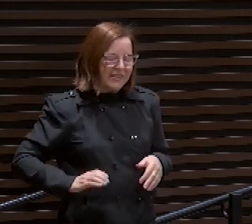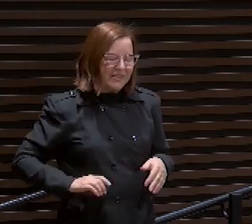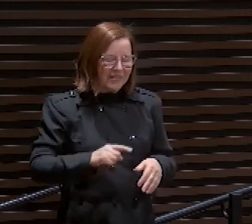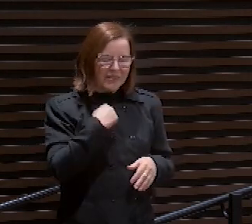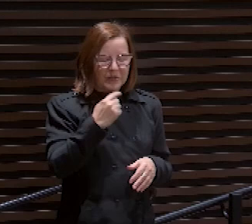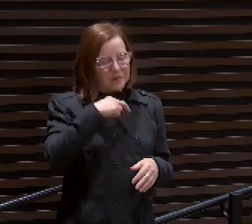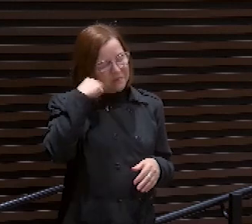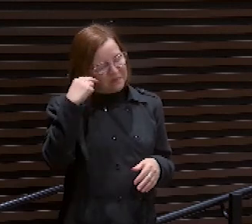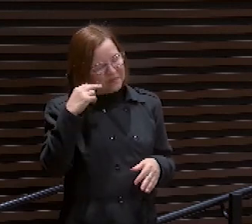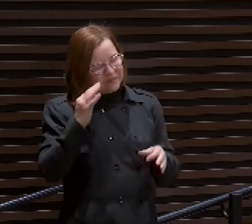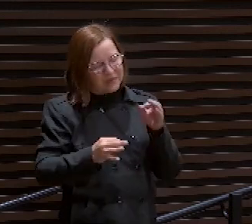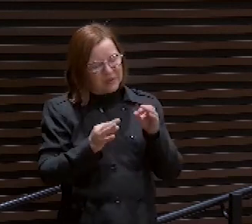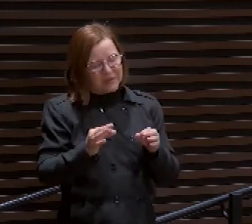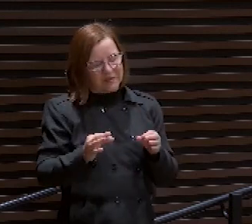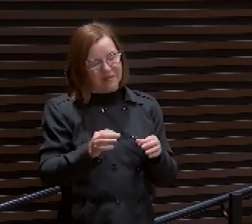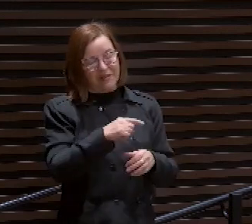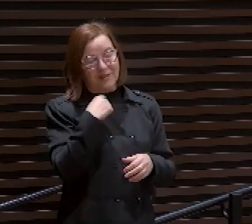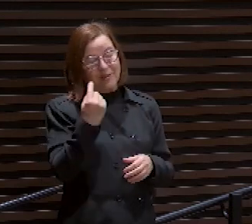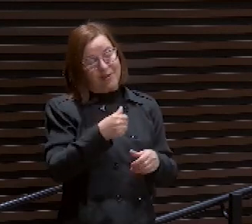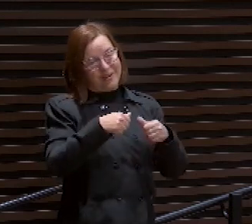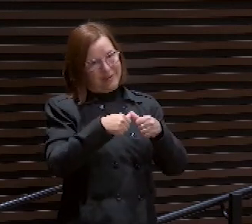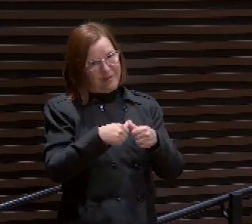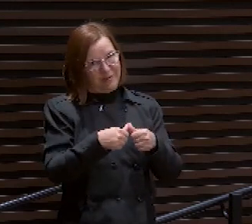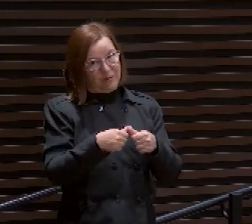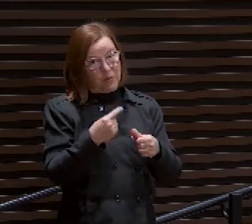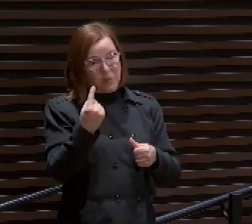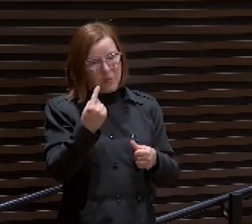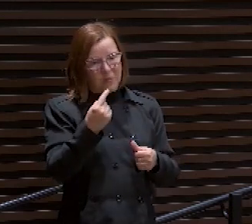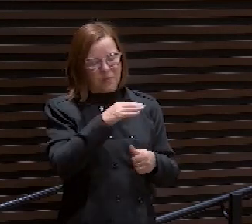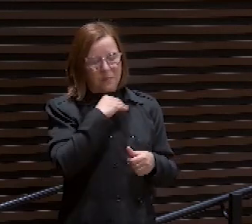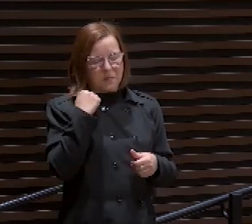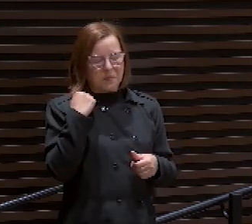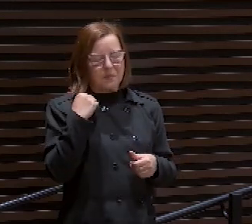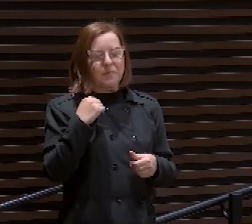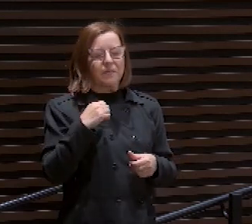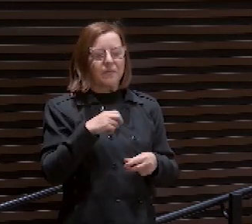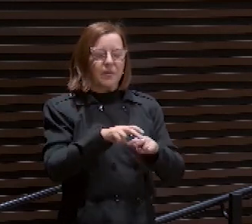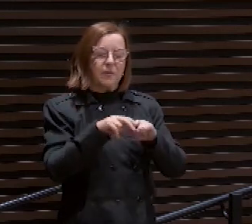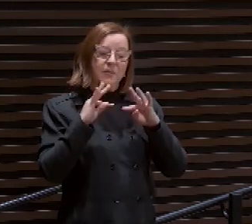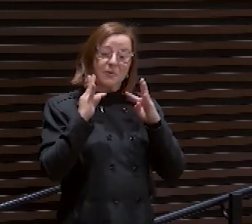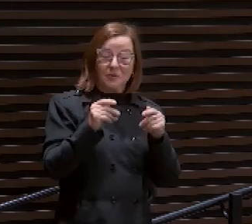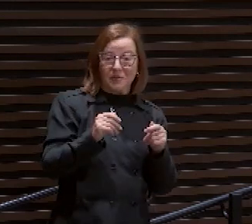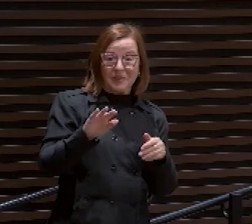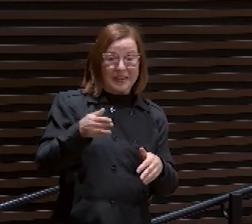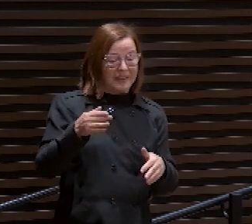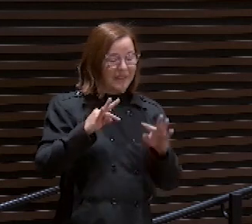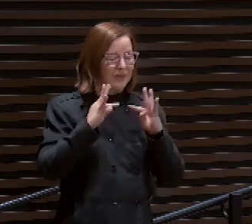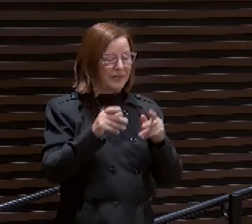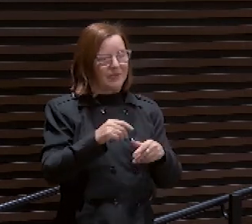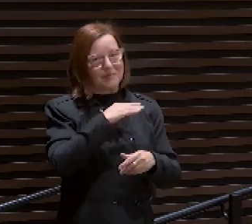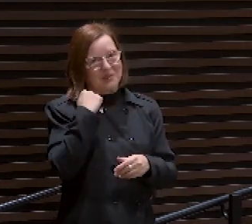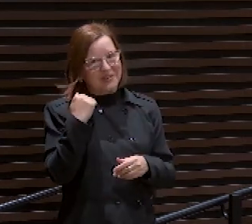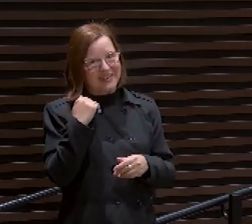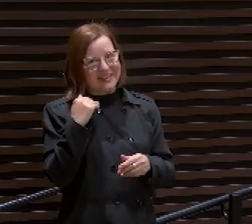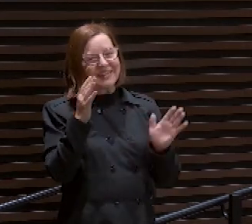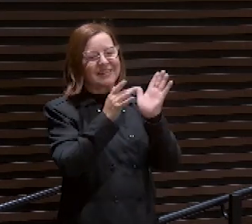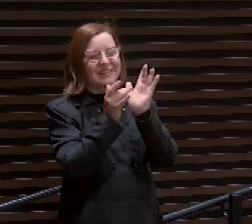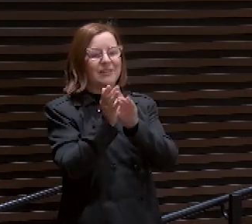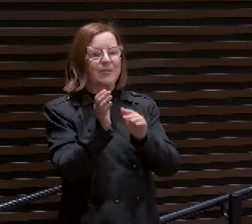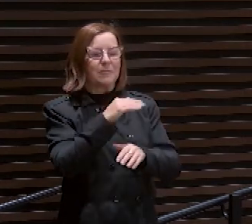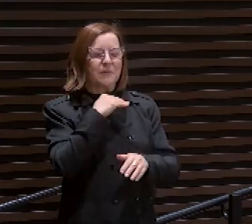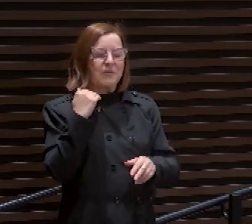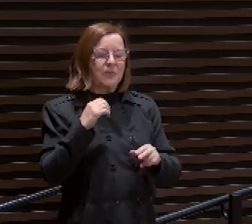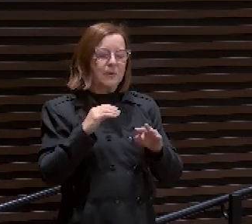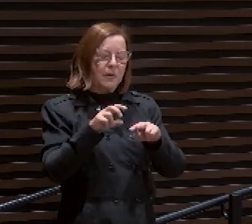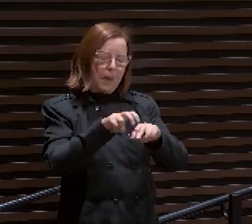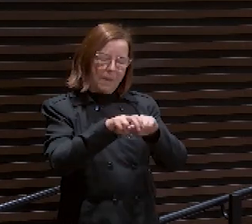constrange, julgando nós isto: um morreu por todos, logo todos morreram. E ele morreu por todos, para